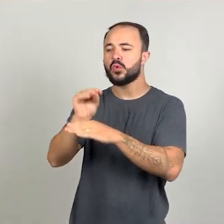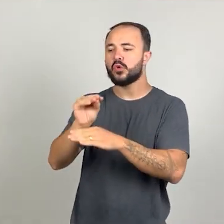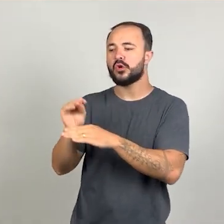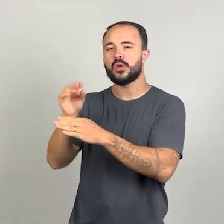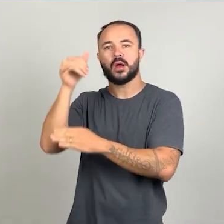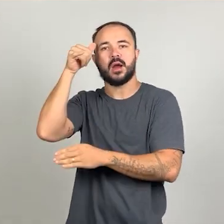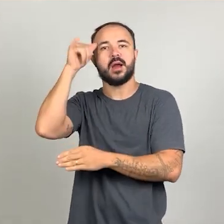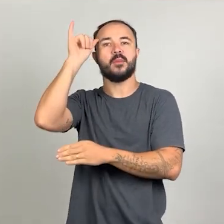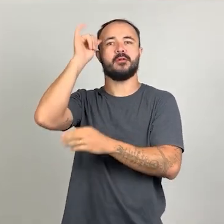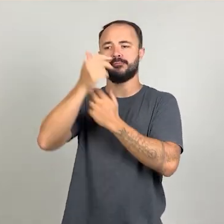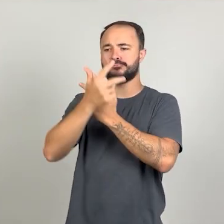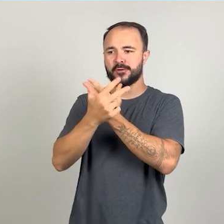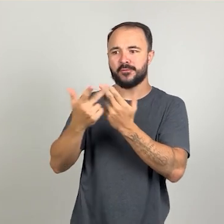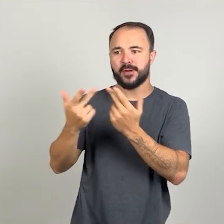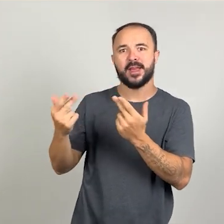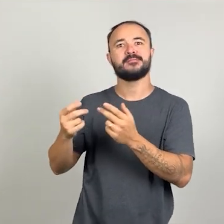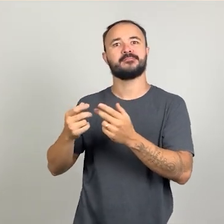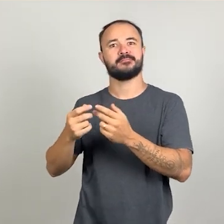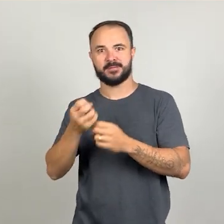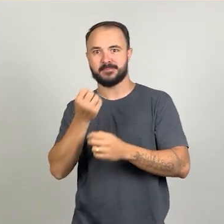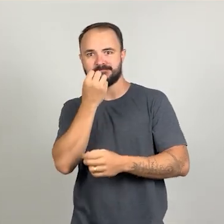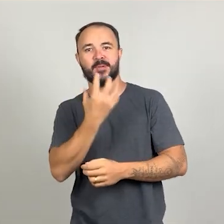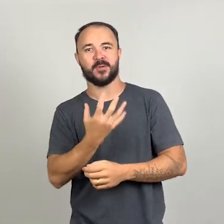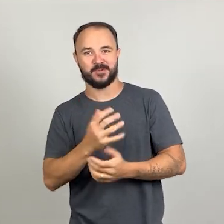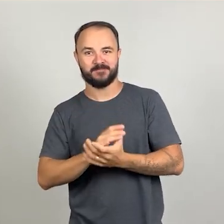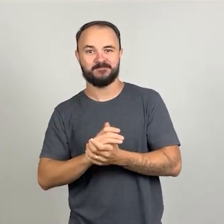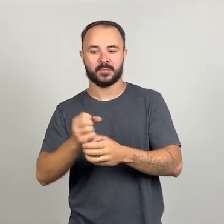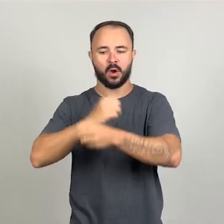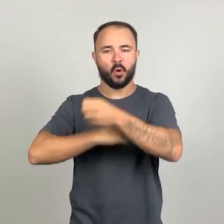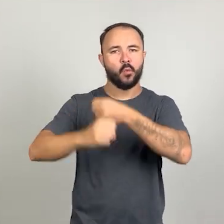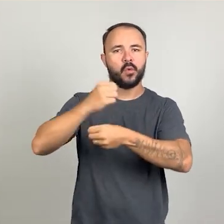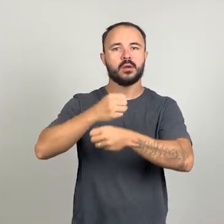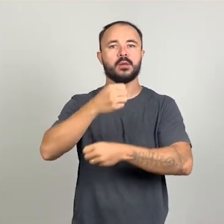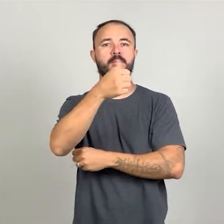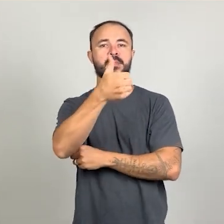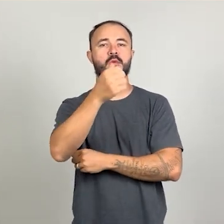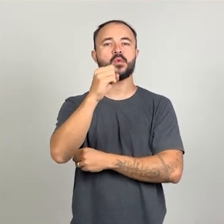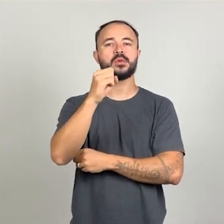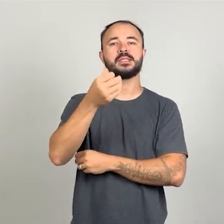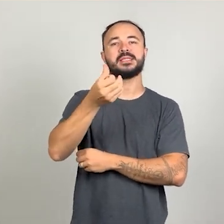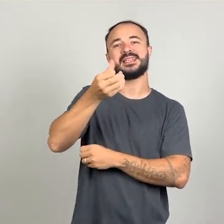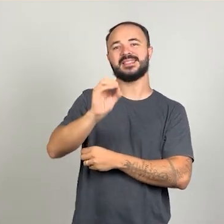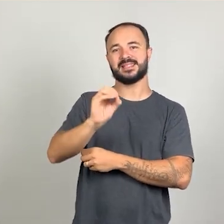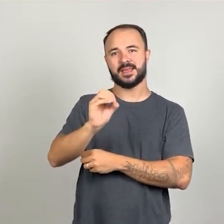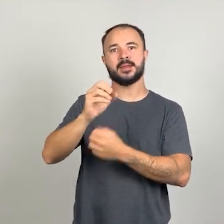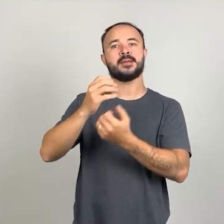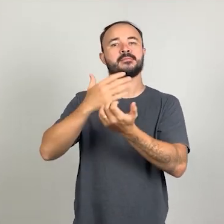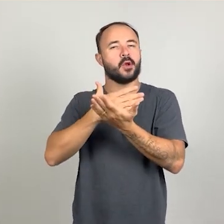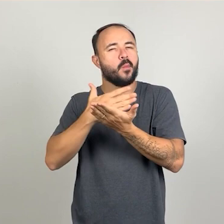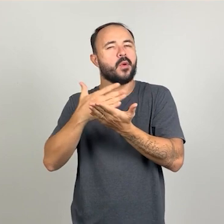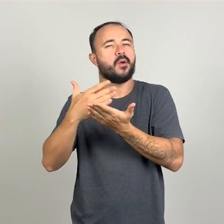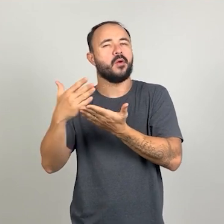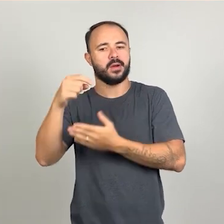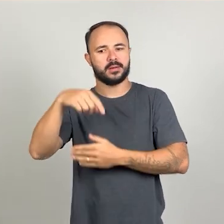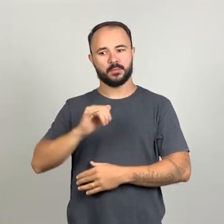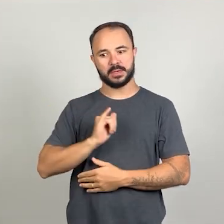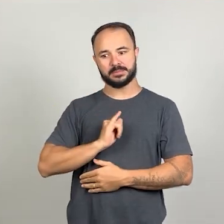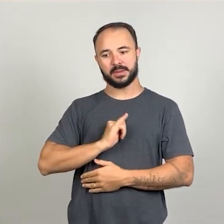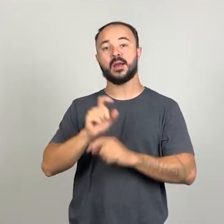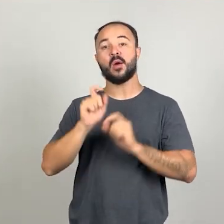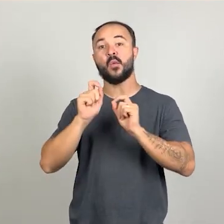de animais. Em 1860, começou a crescer na nossa cidade